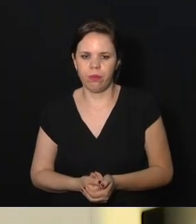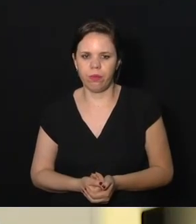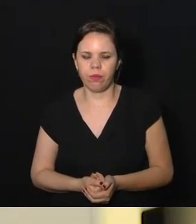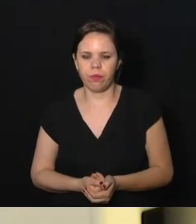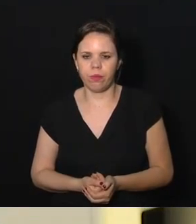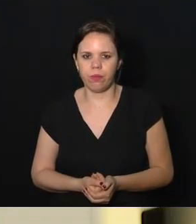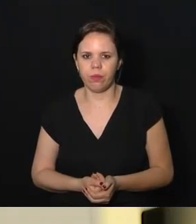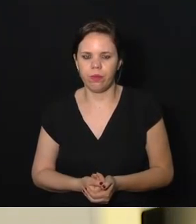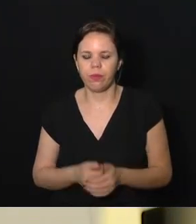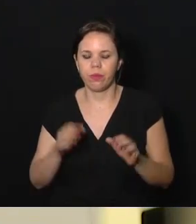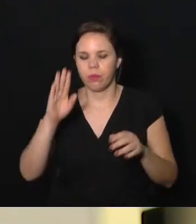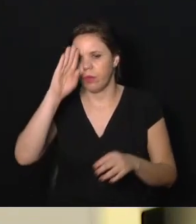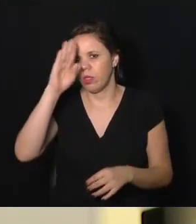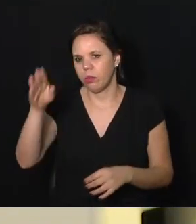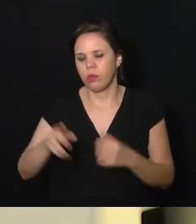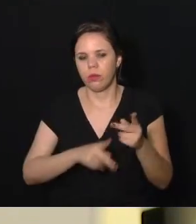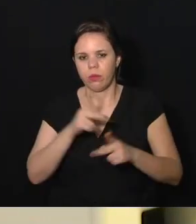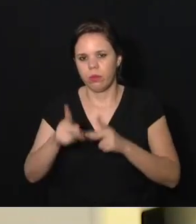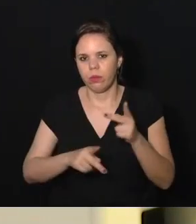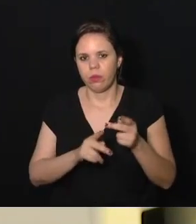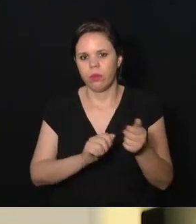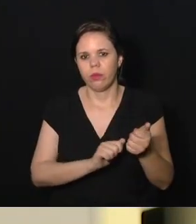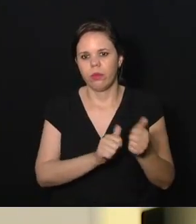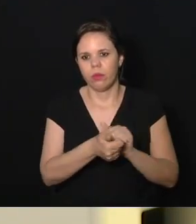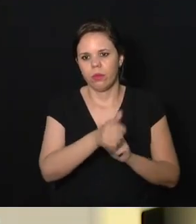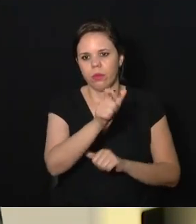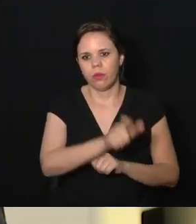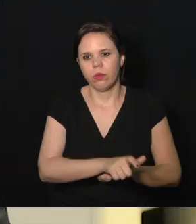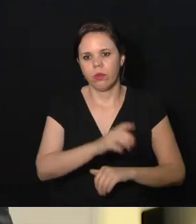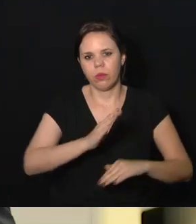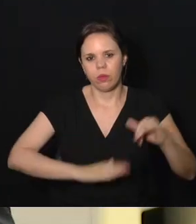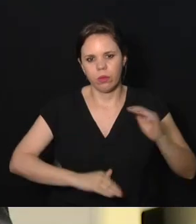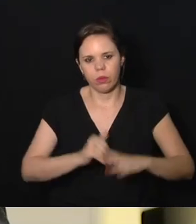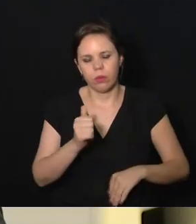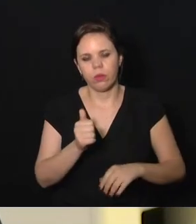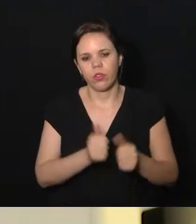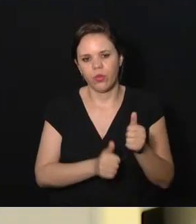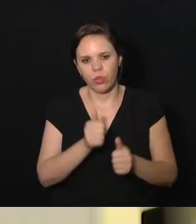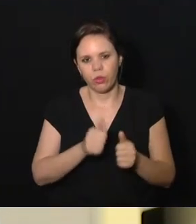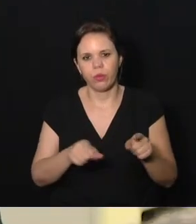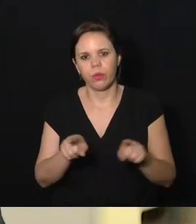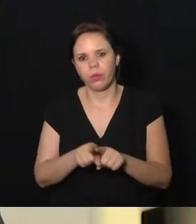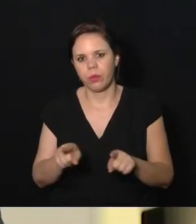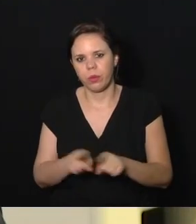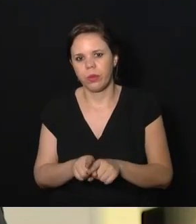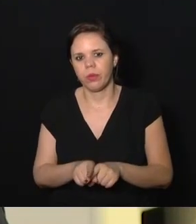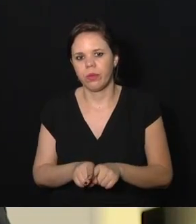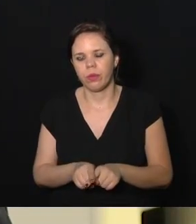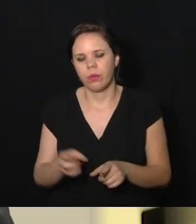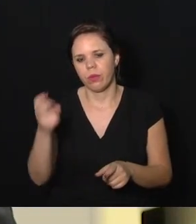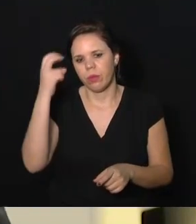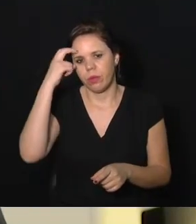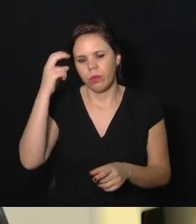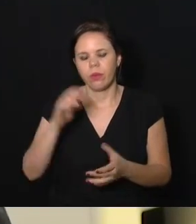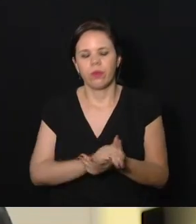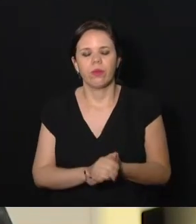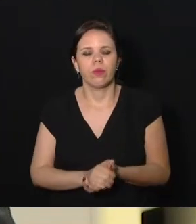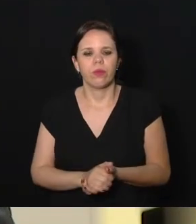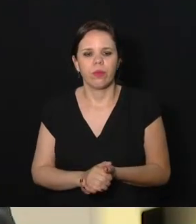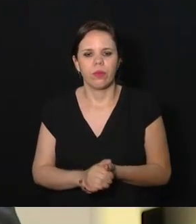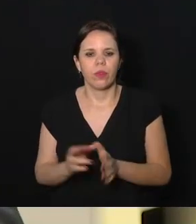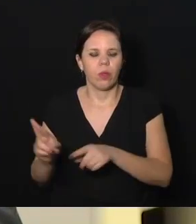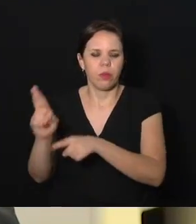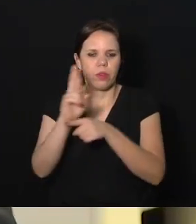Mogiana, principalmente os esportistas, os amantes do futebol, tanto pelo patrimônio cultural histórico que representa um